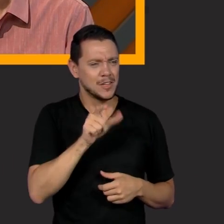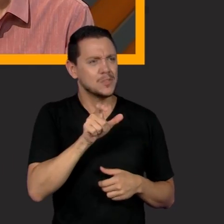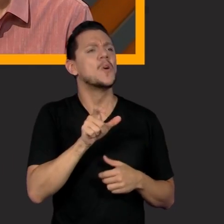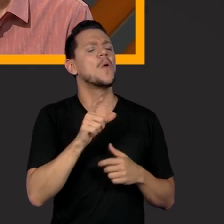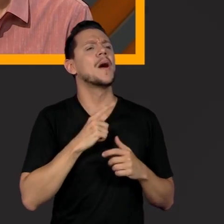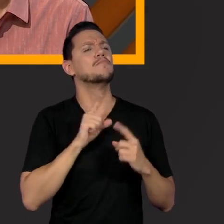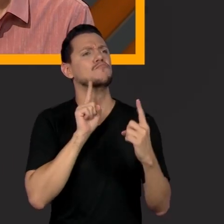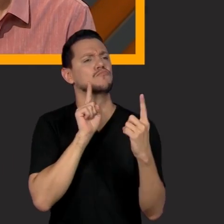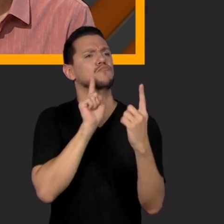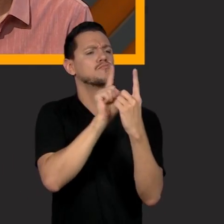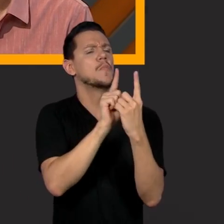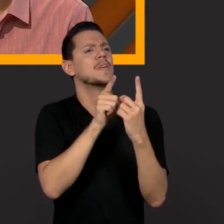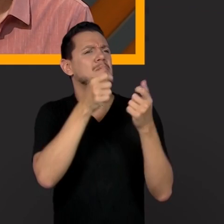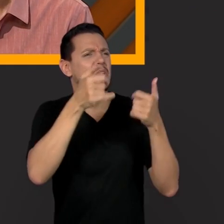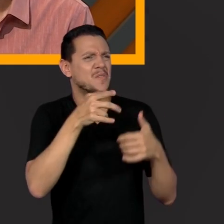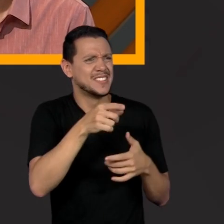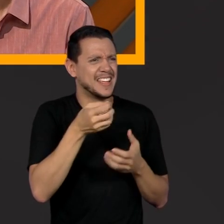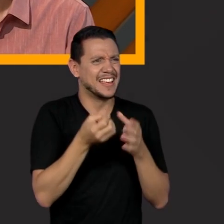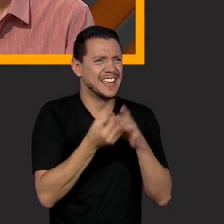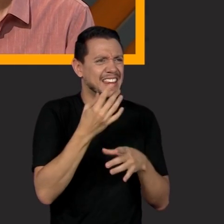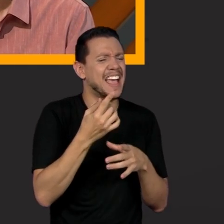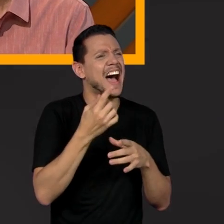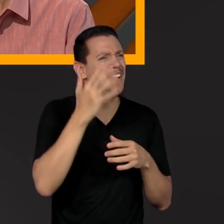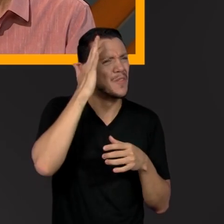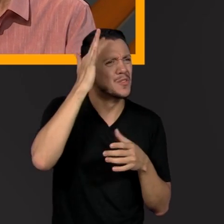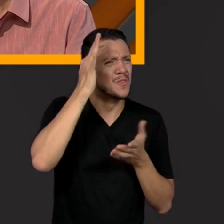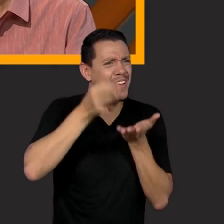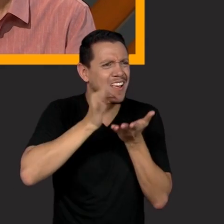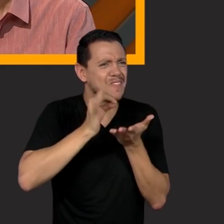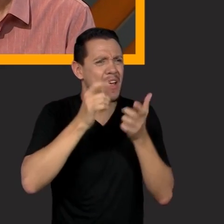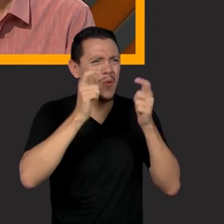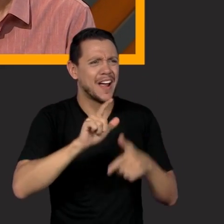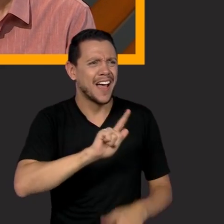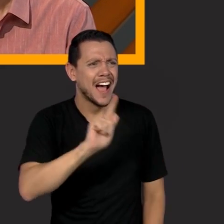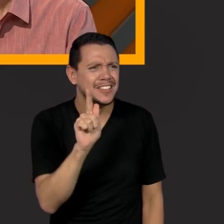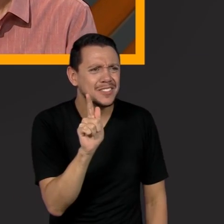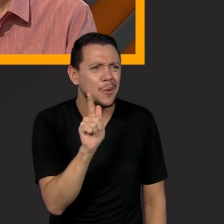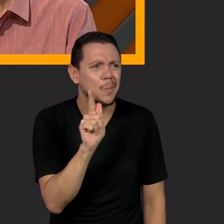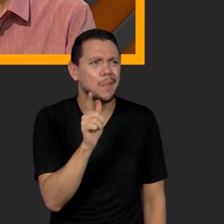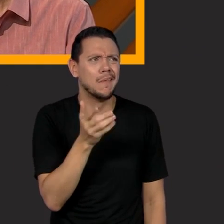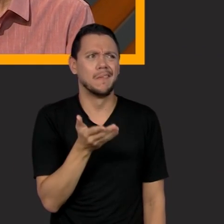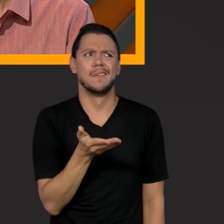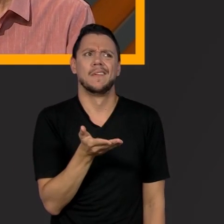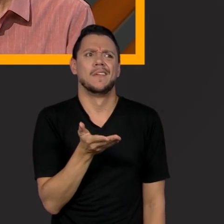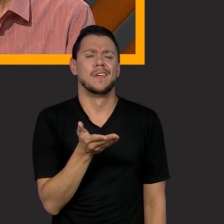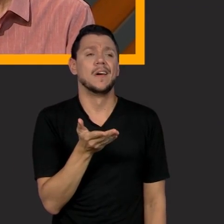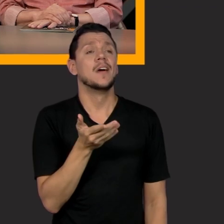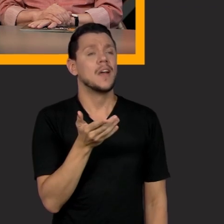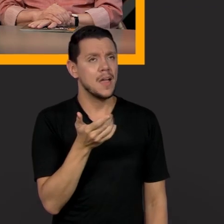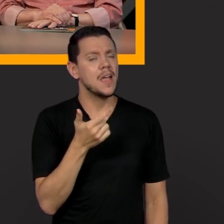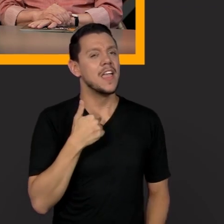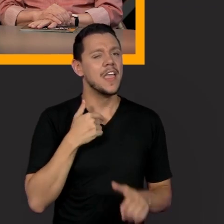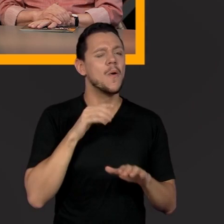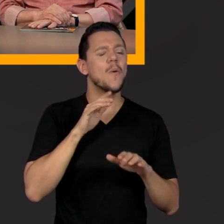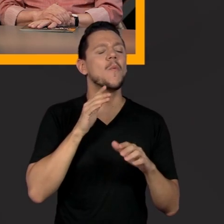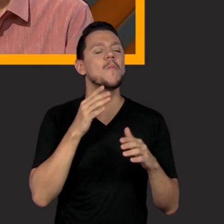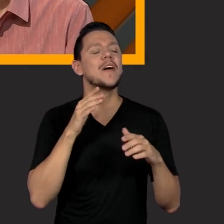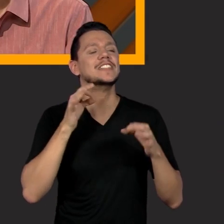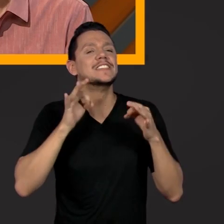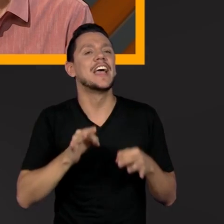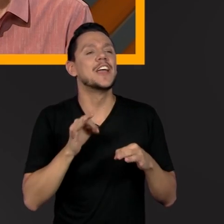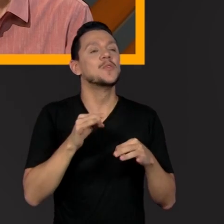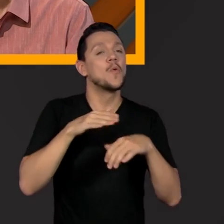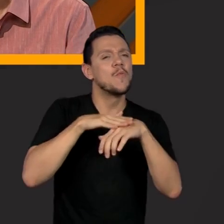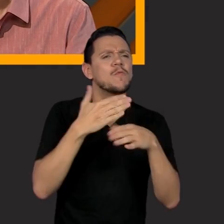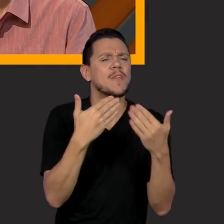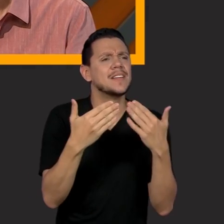mas você vai criar Café Filosófico no Grajaú? E eu tive o cuidado de conversar com essa pessoa assim: